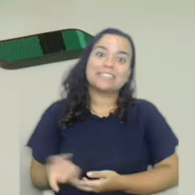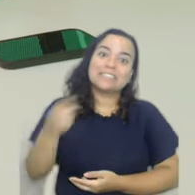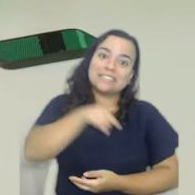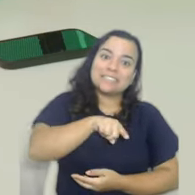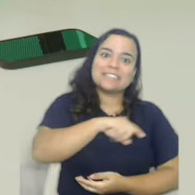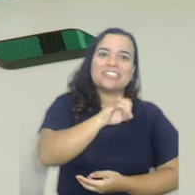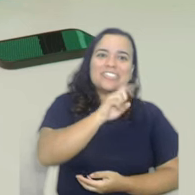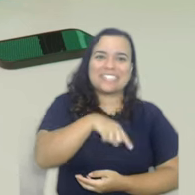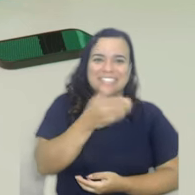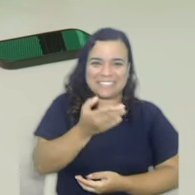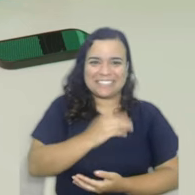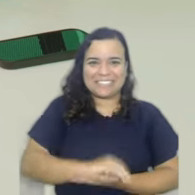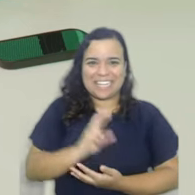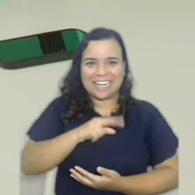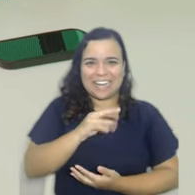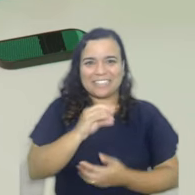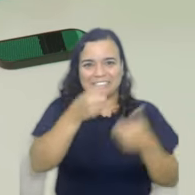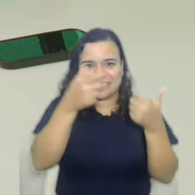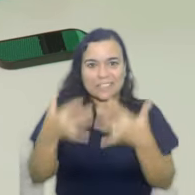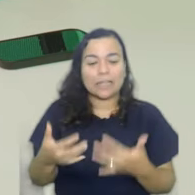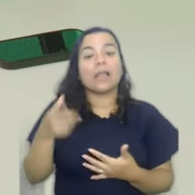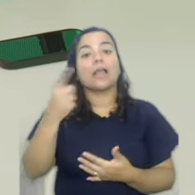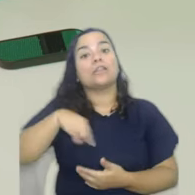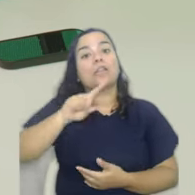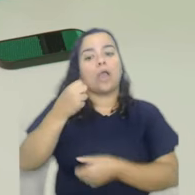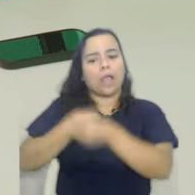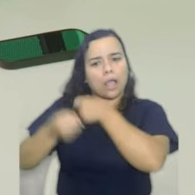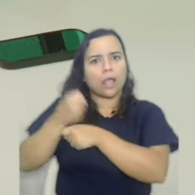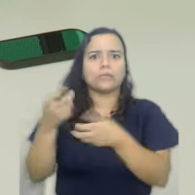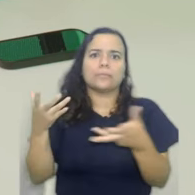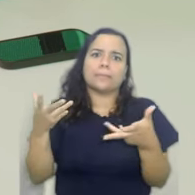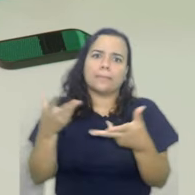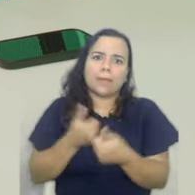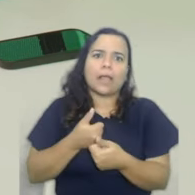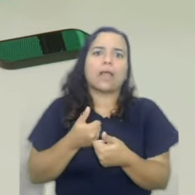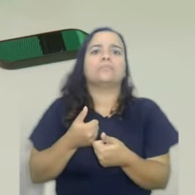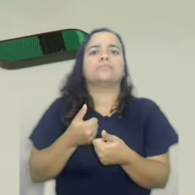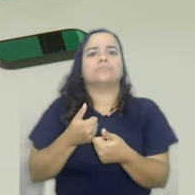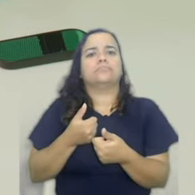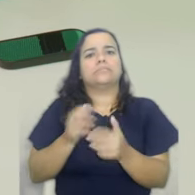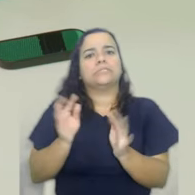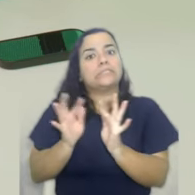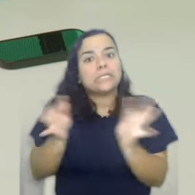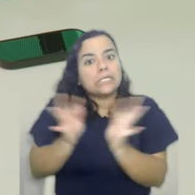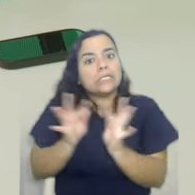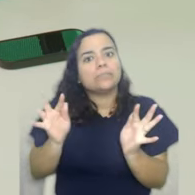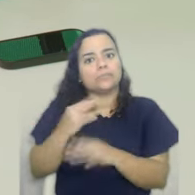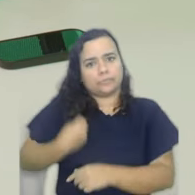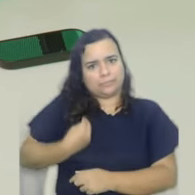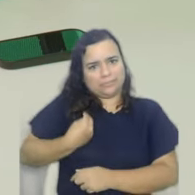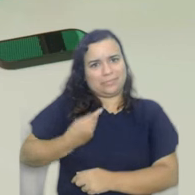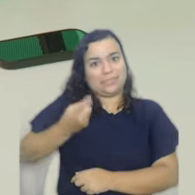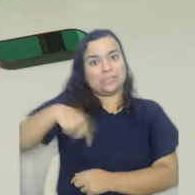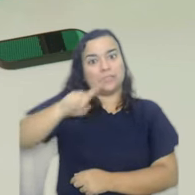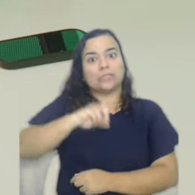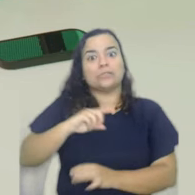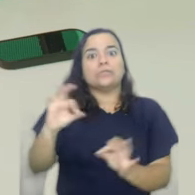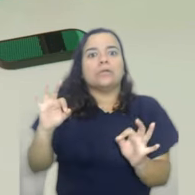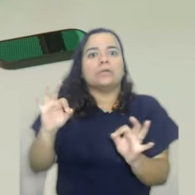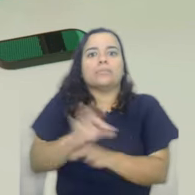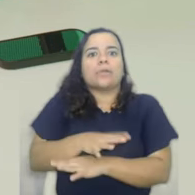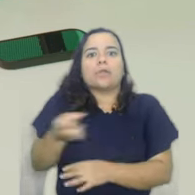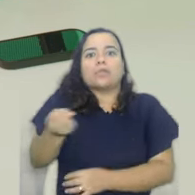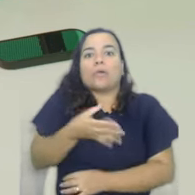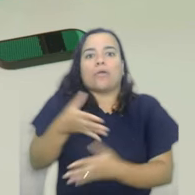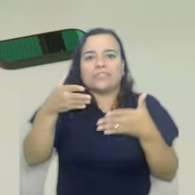bom nossa presença o ano passado foi muito tímida né Nós tínhamos acabado de chegar no parque de inovação